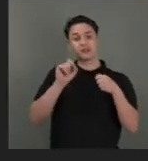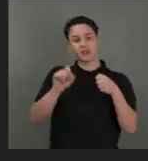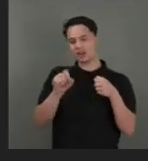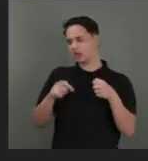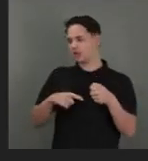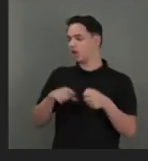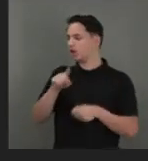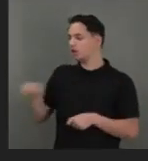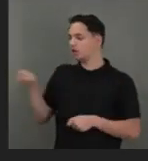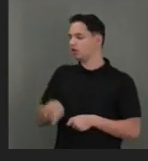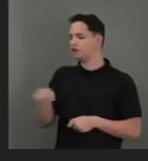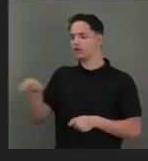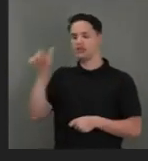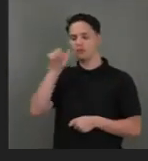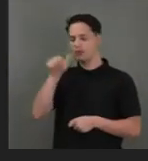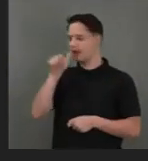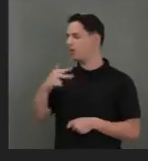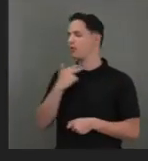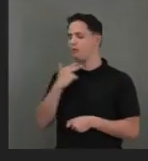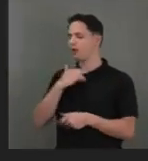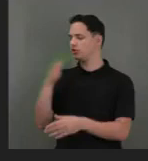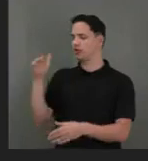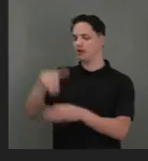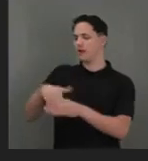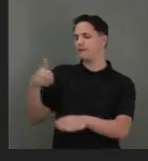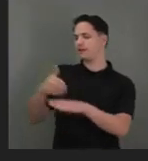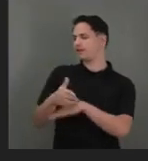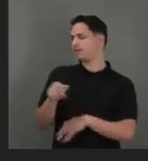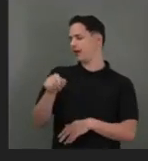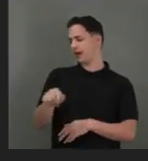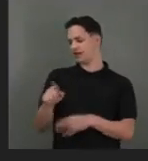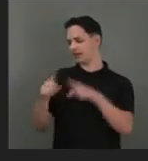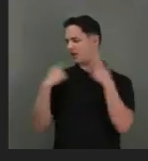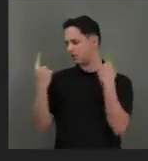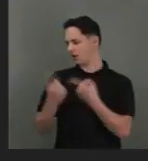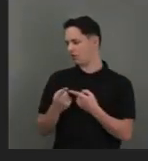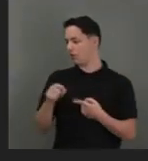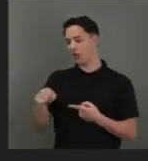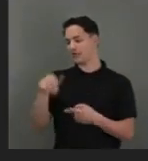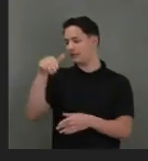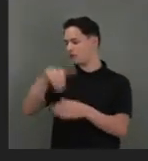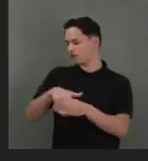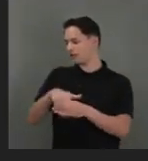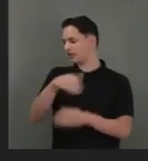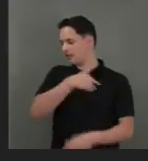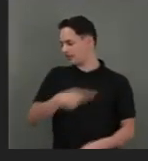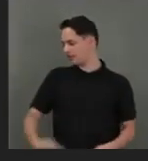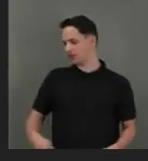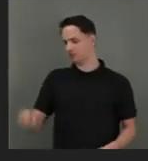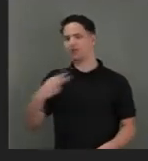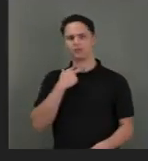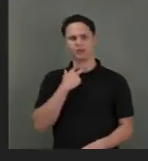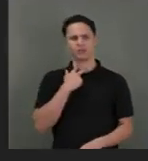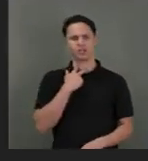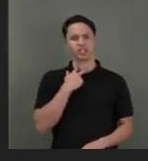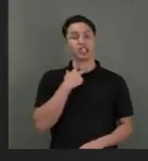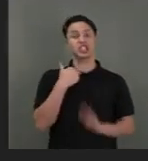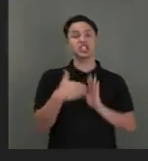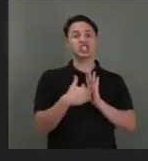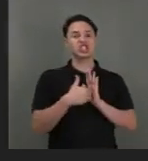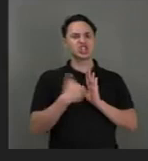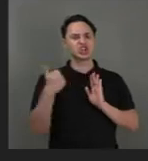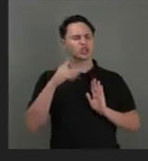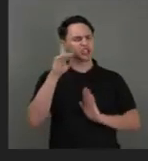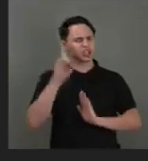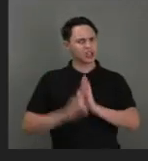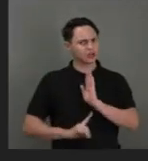está também proibida de viajar para outros países. Por isso, nós, senadores brasileiros, só pudemos ouvi-la no